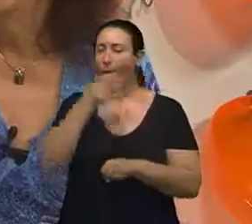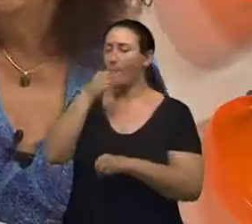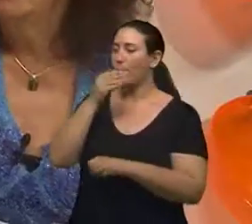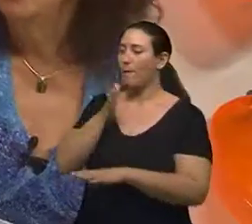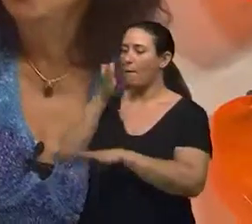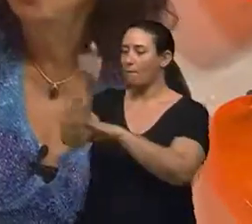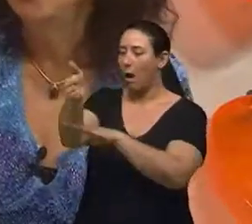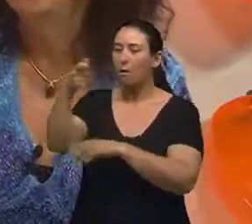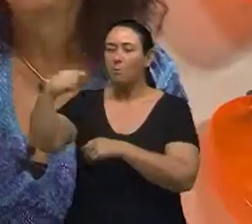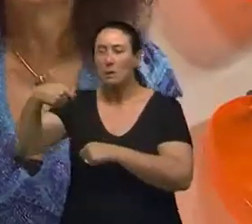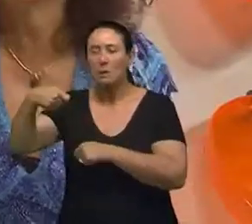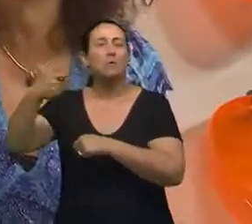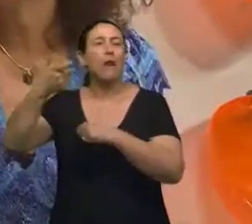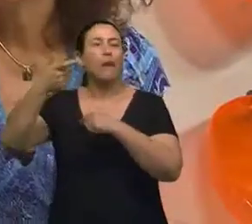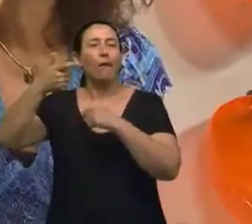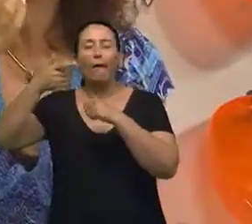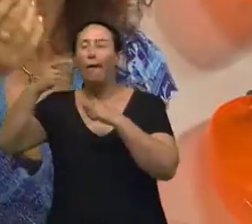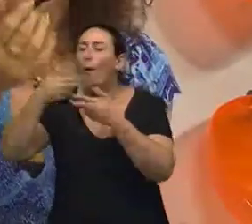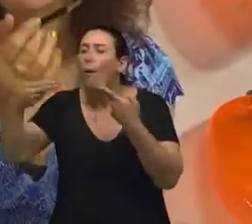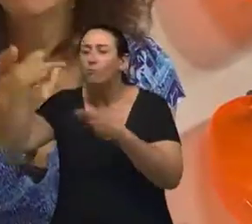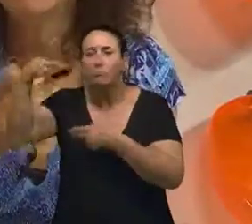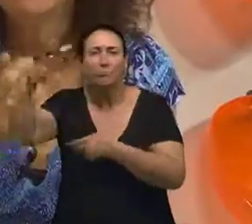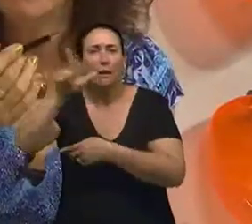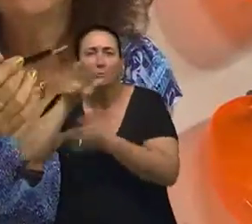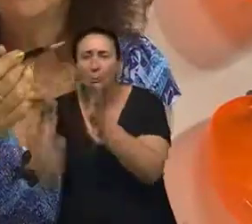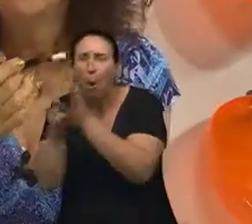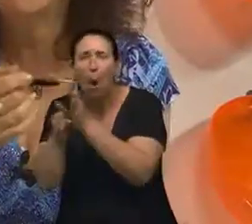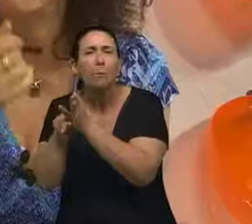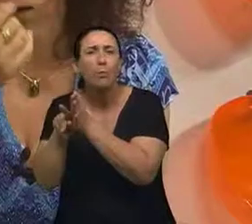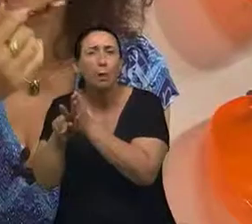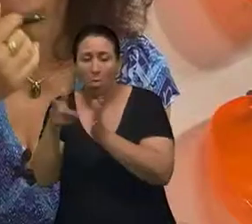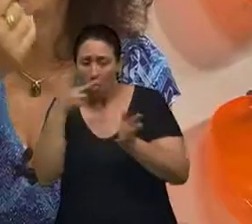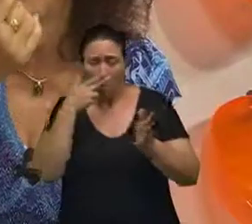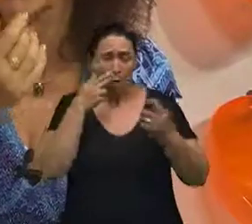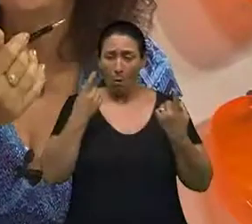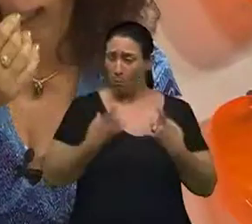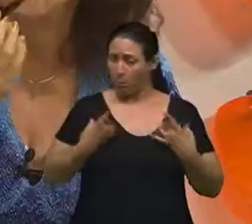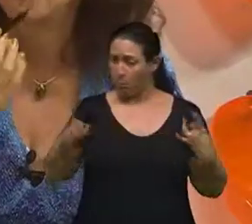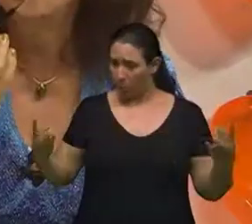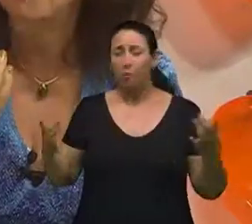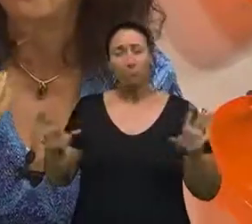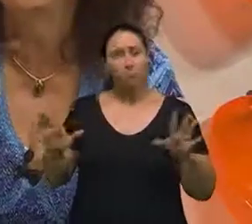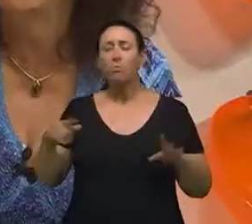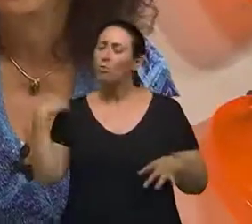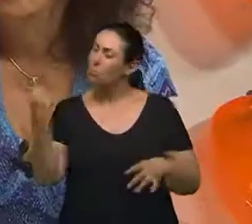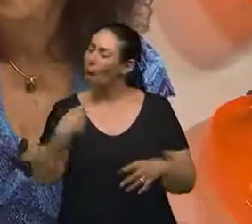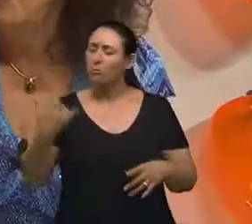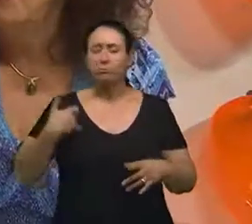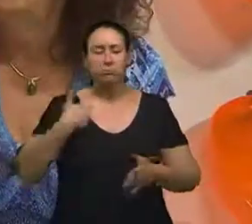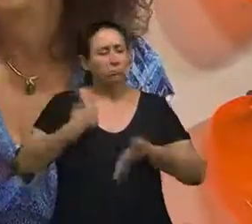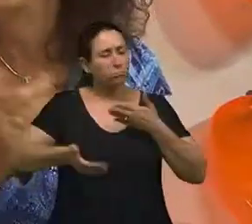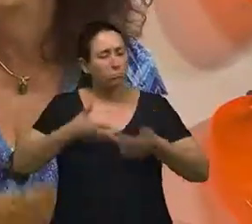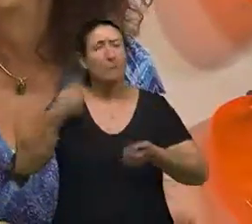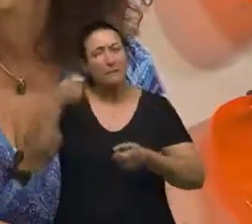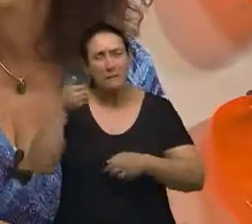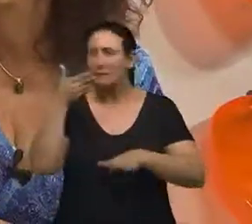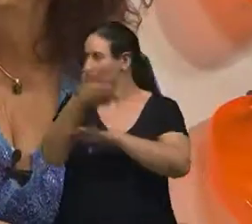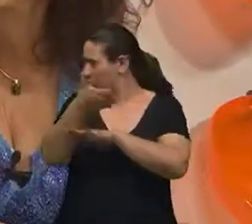vão, né, no urologista, nós precisamos também fazer periodicamente, independente da idade,